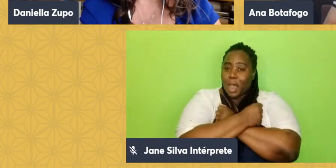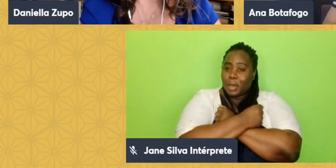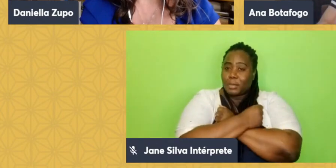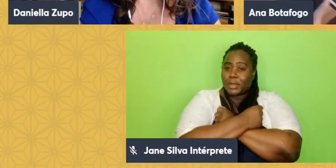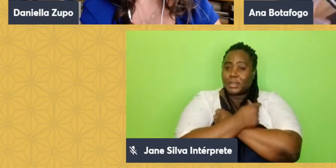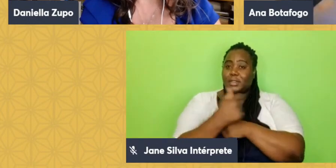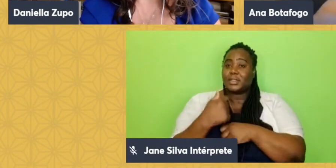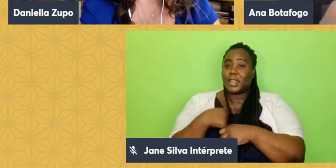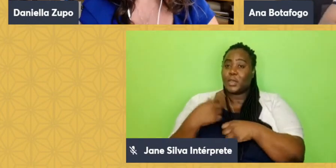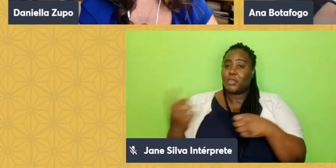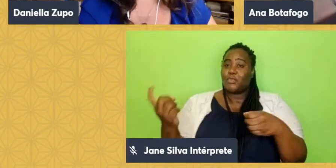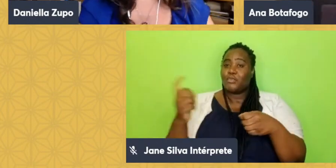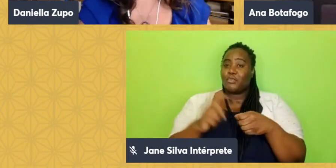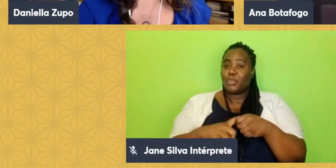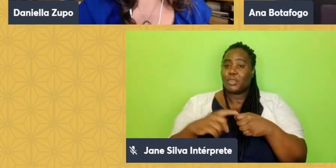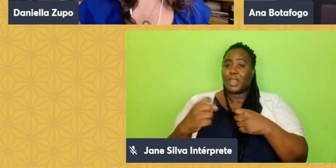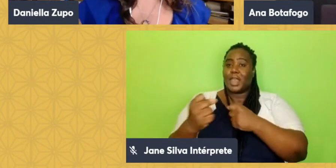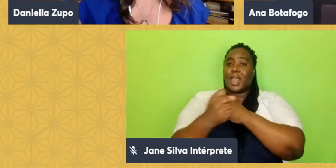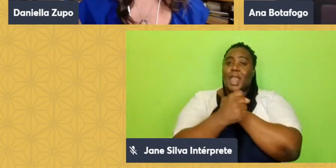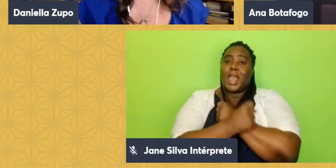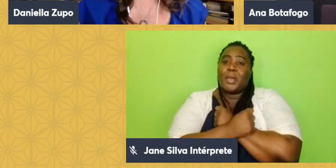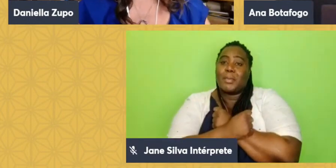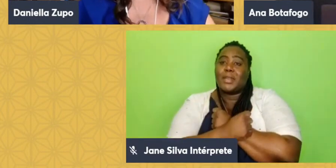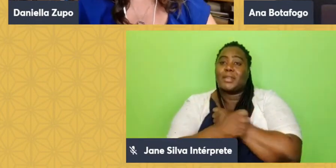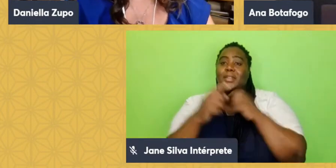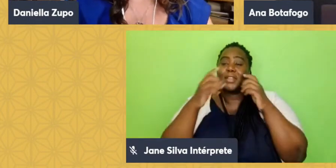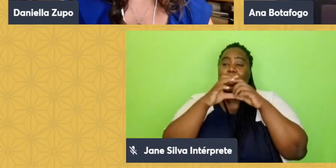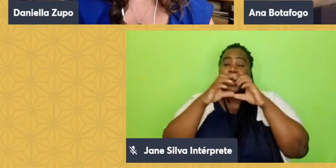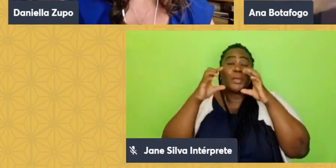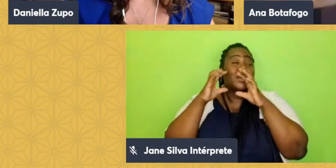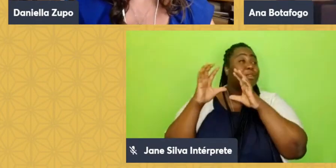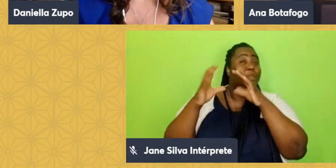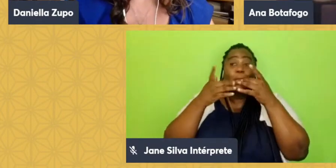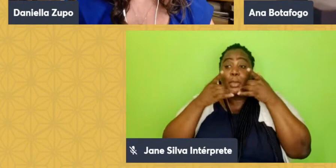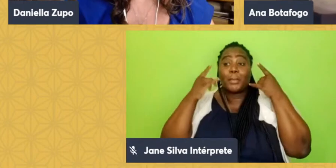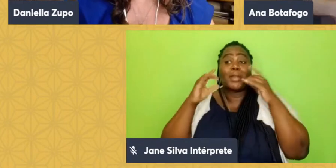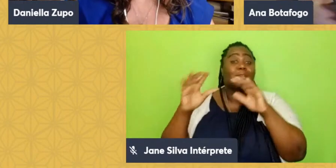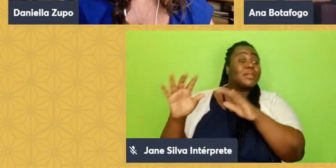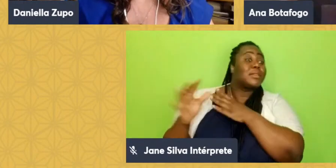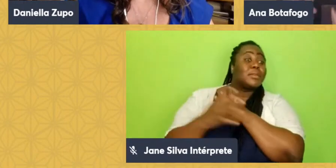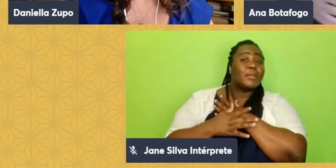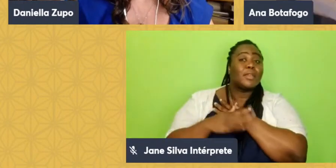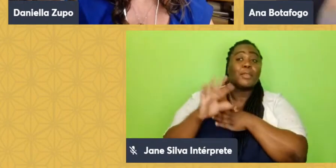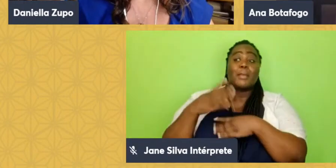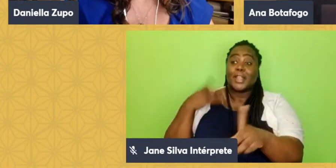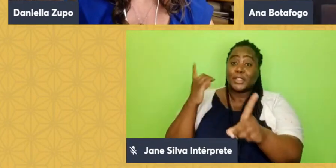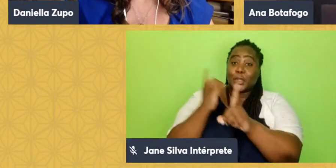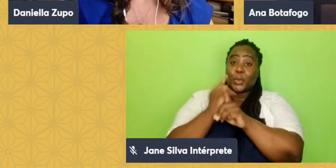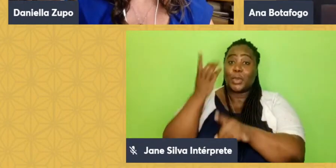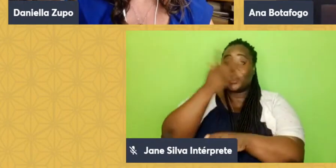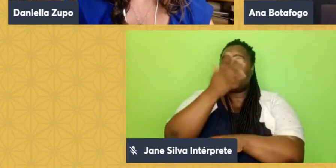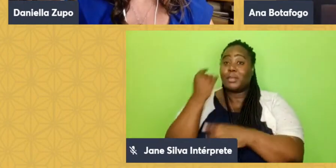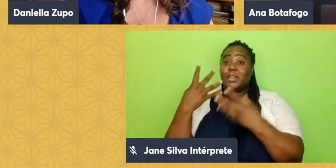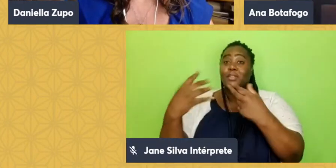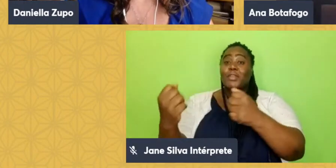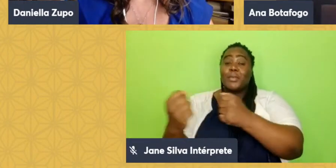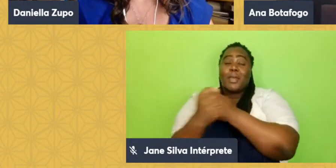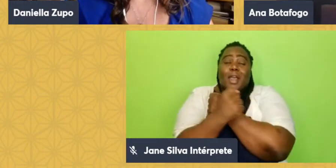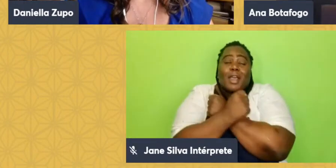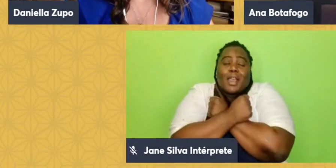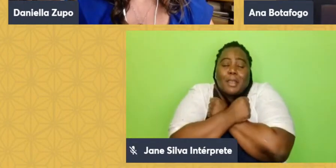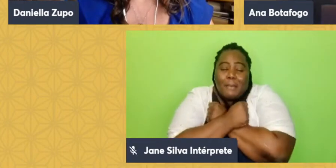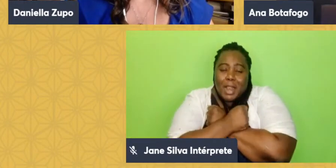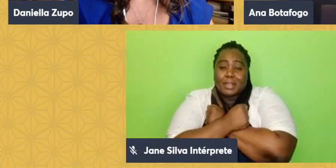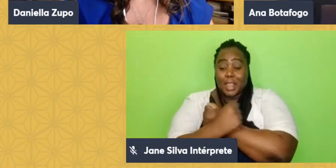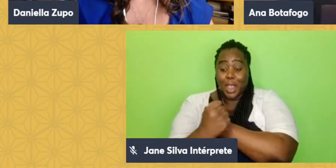mesmo agora voltei a abraçar as vezes de máscara assim mas encontro com pessoas vamos dar um abraço